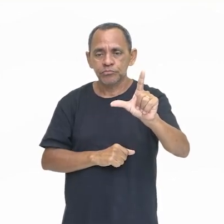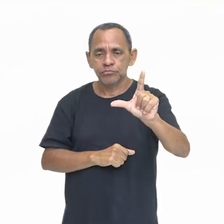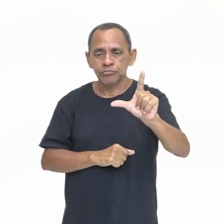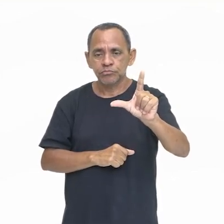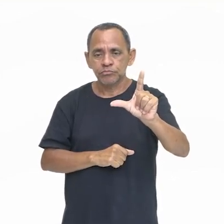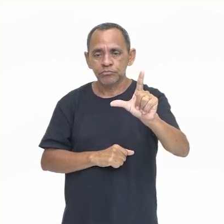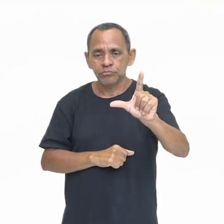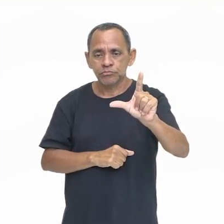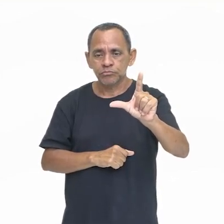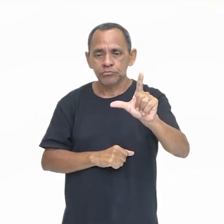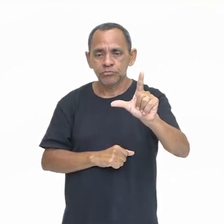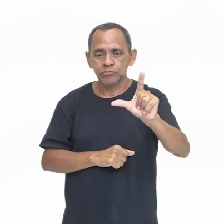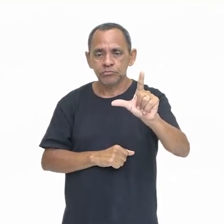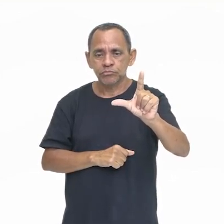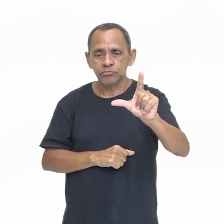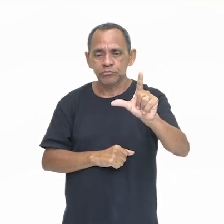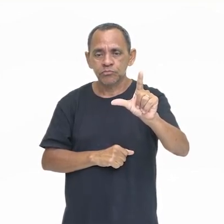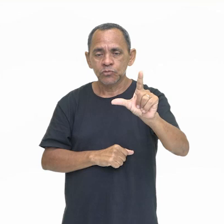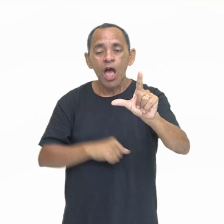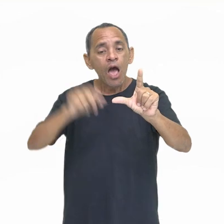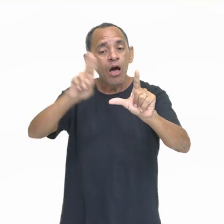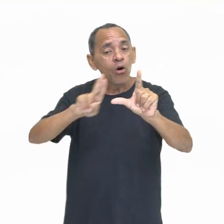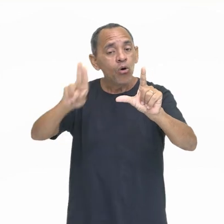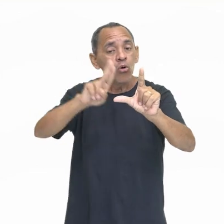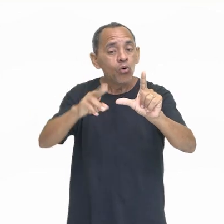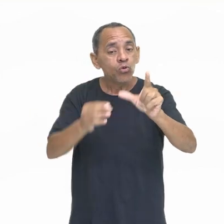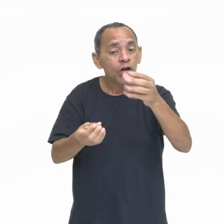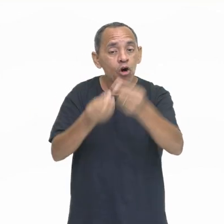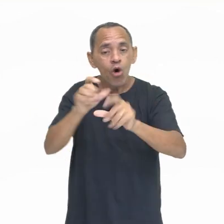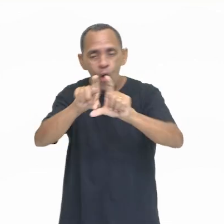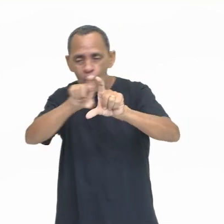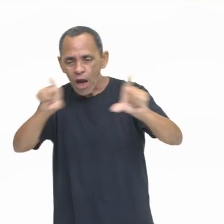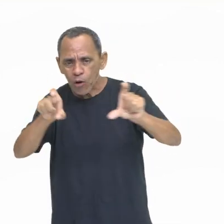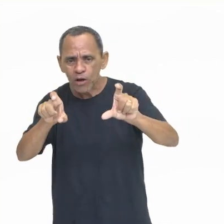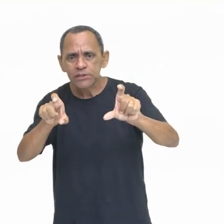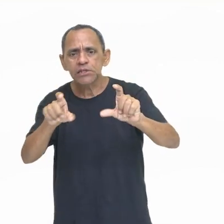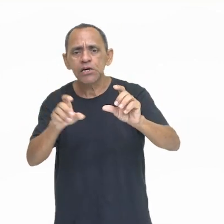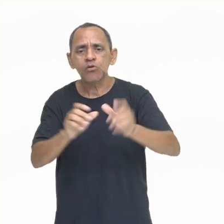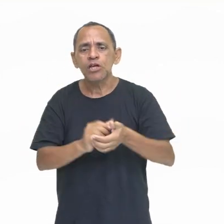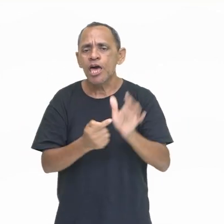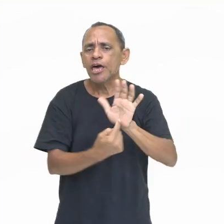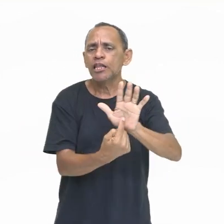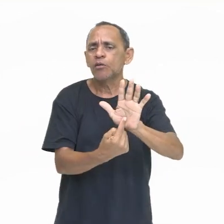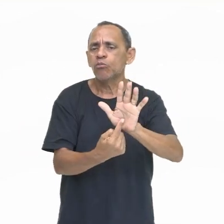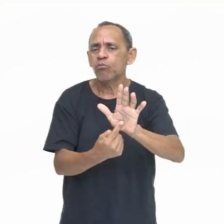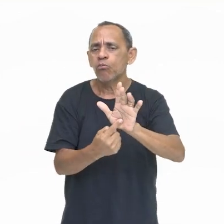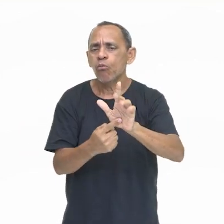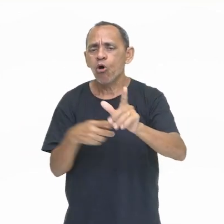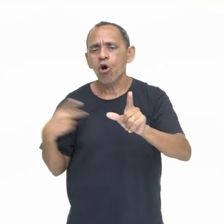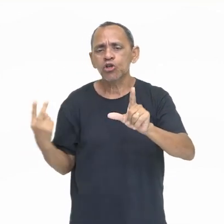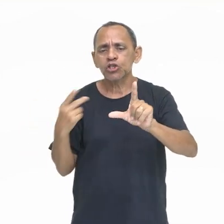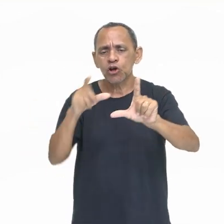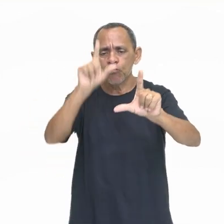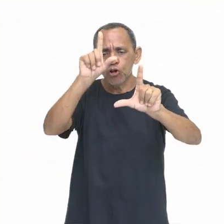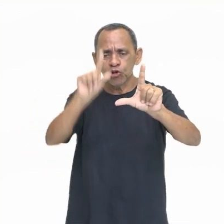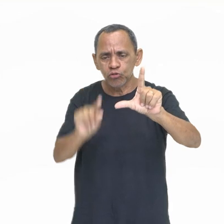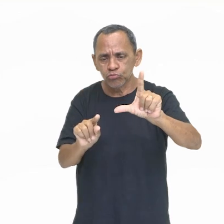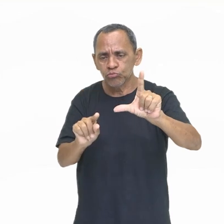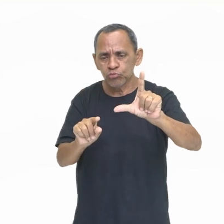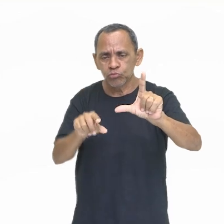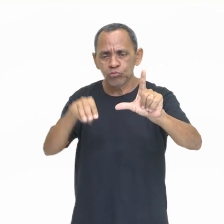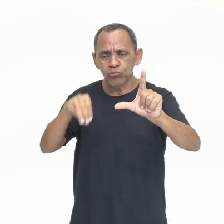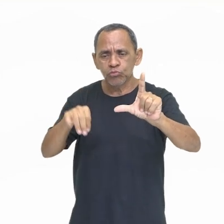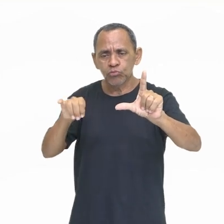Essa é a interpretação que a gente faz para determinar se tem valor máximo ou mínimo. Então, no nosso